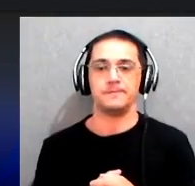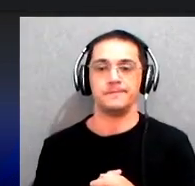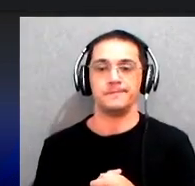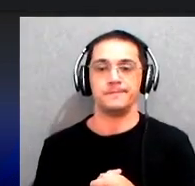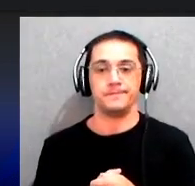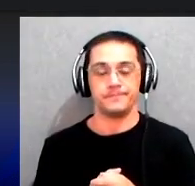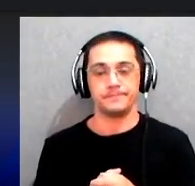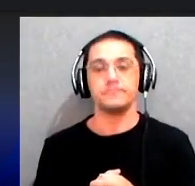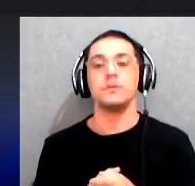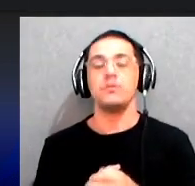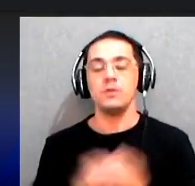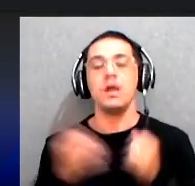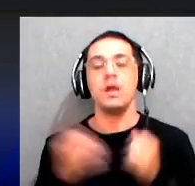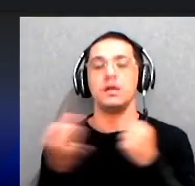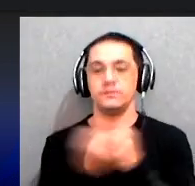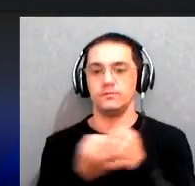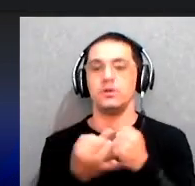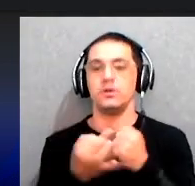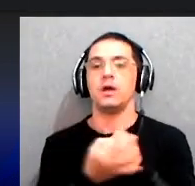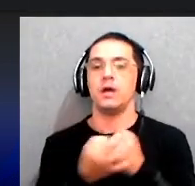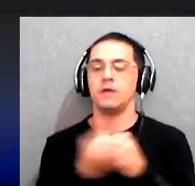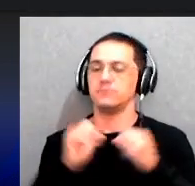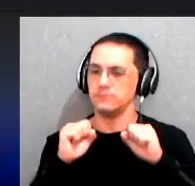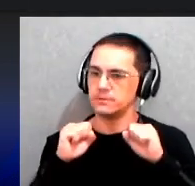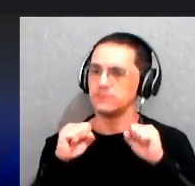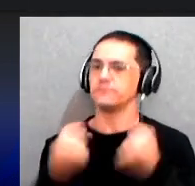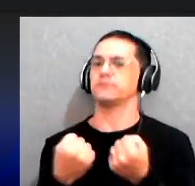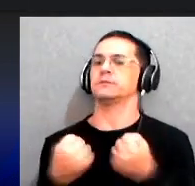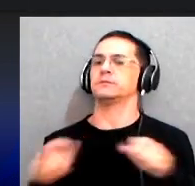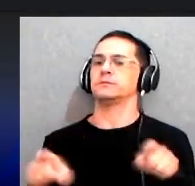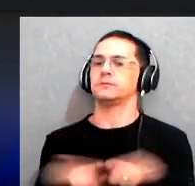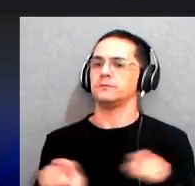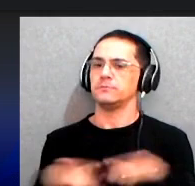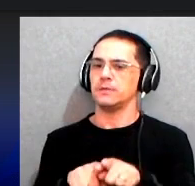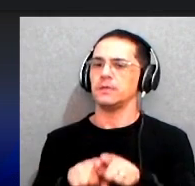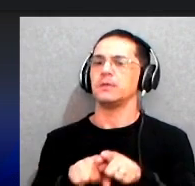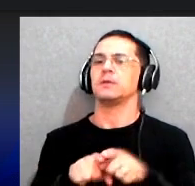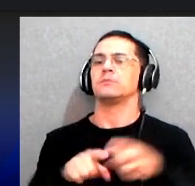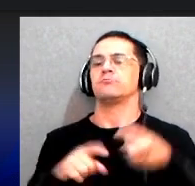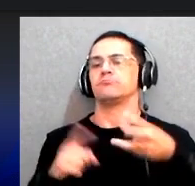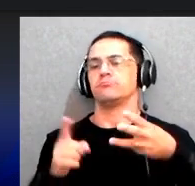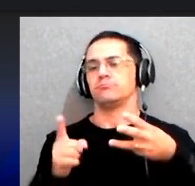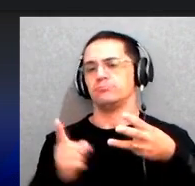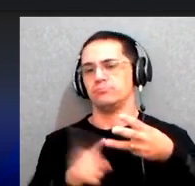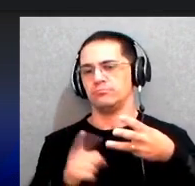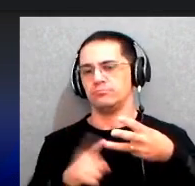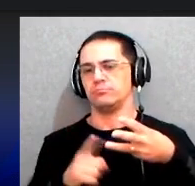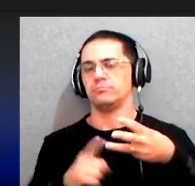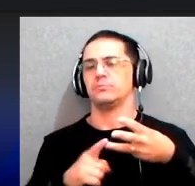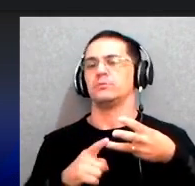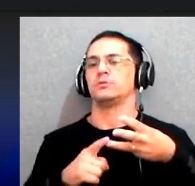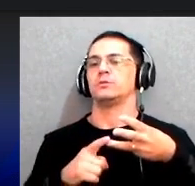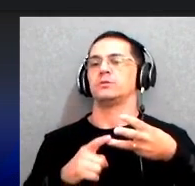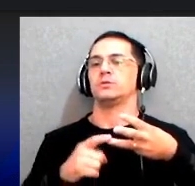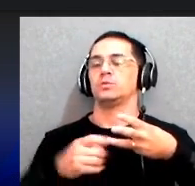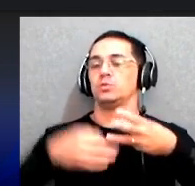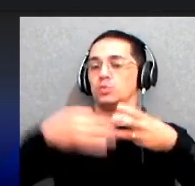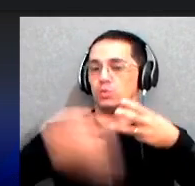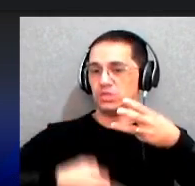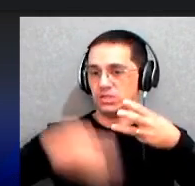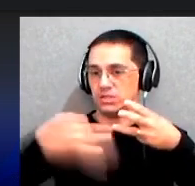advocacia, mas da cidadania, da advocacia e do poder judiciário. Não há país livre sem poder judiciário